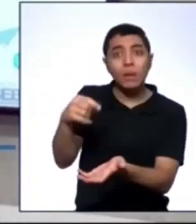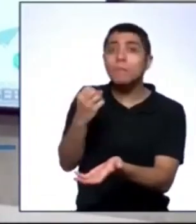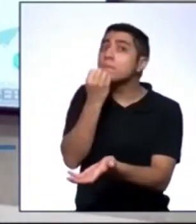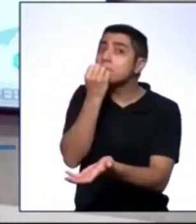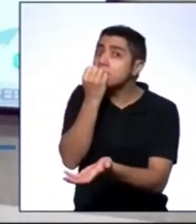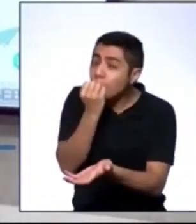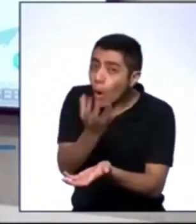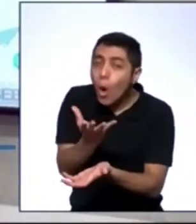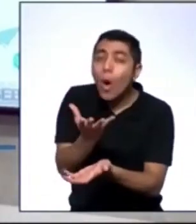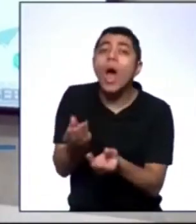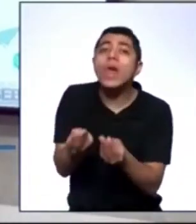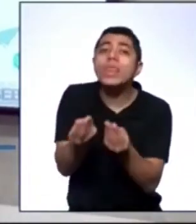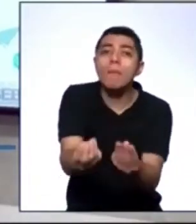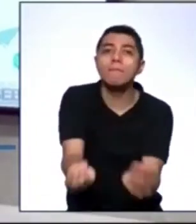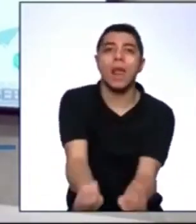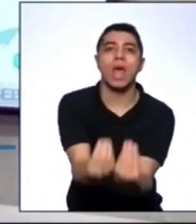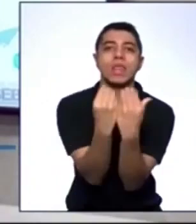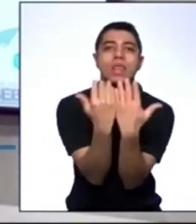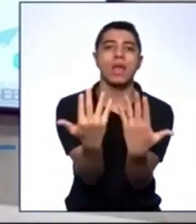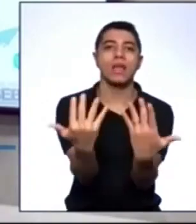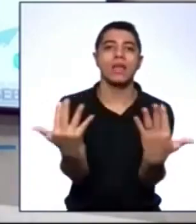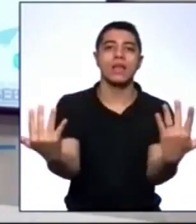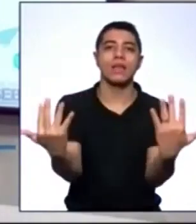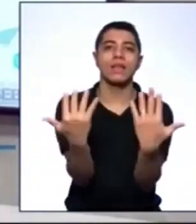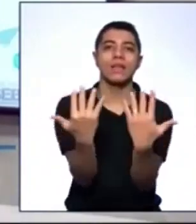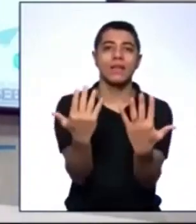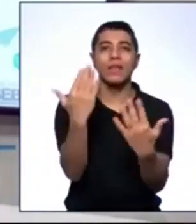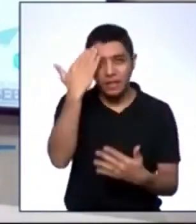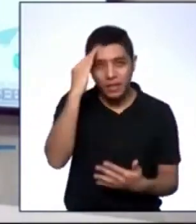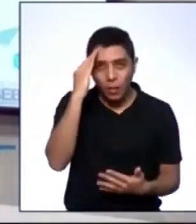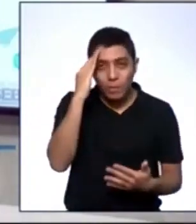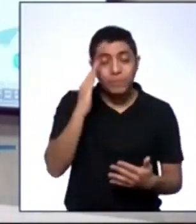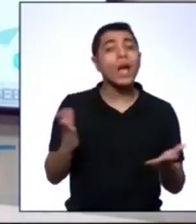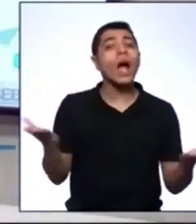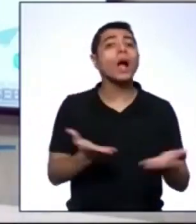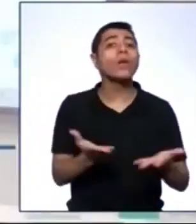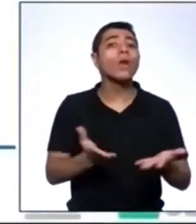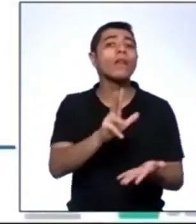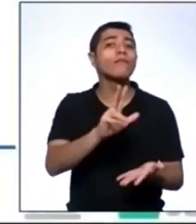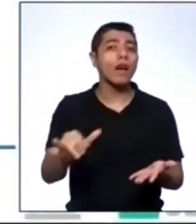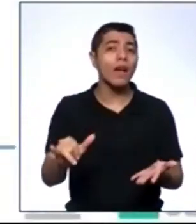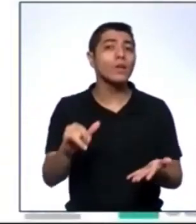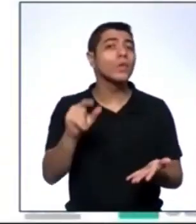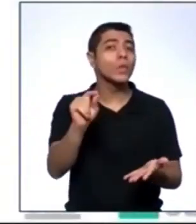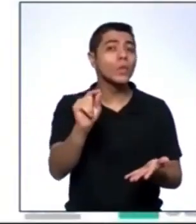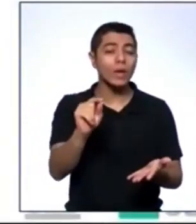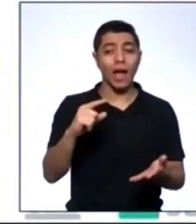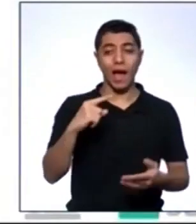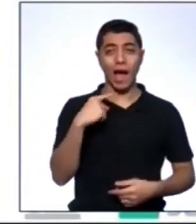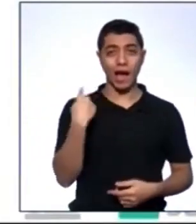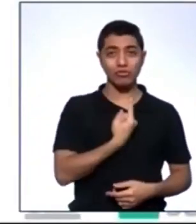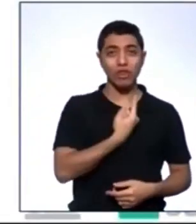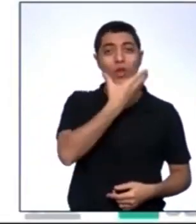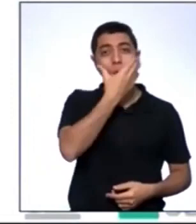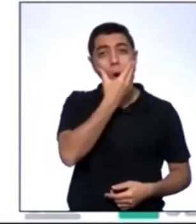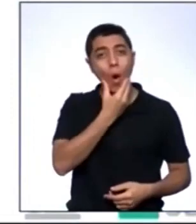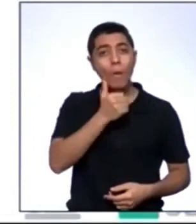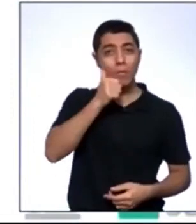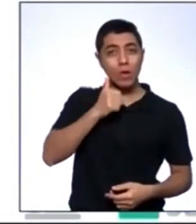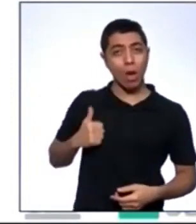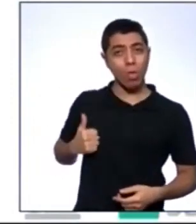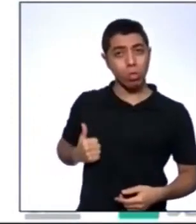adubo. Adubo para quem? Para as algas que vivem naquela lagoa. Vamos ver? Vem cá comigo, ó. Olha o que vai acontecer. Cliquei,